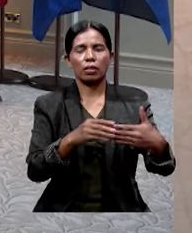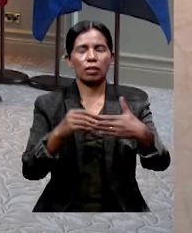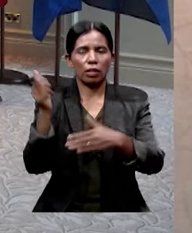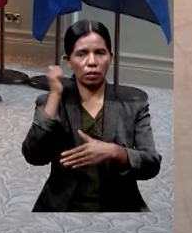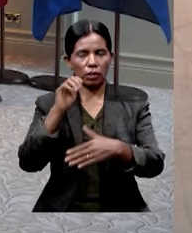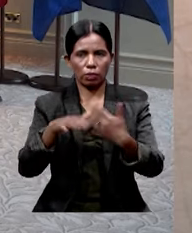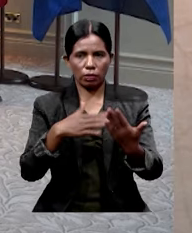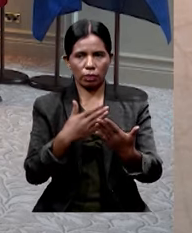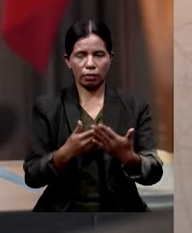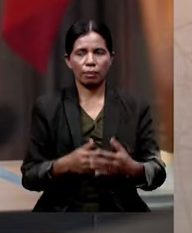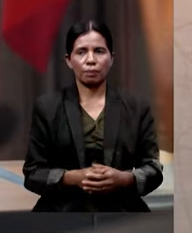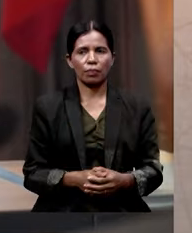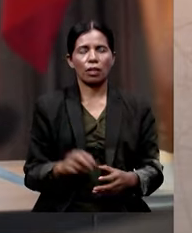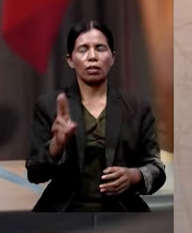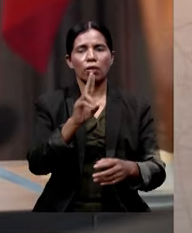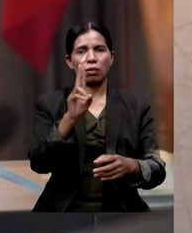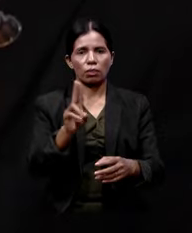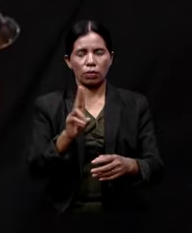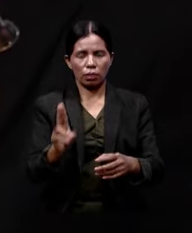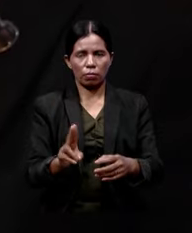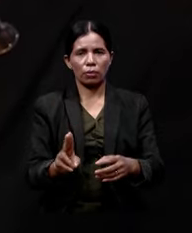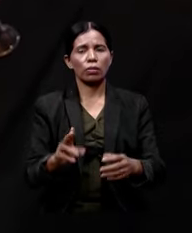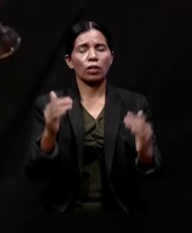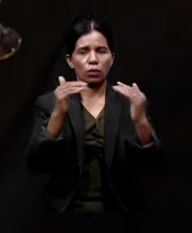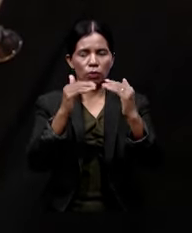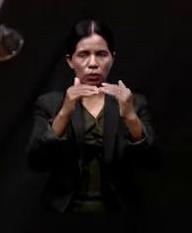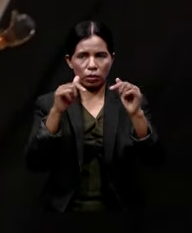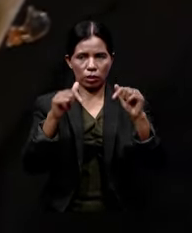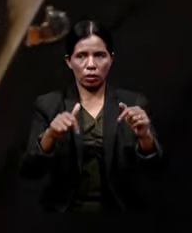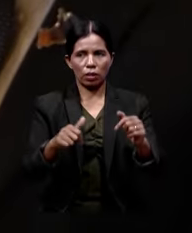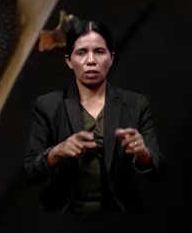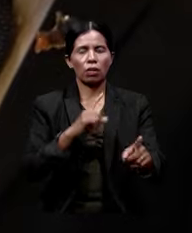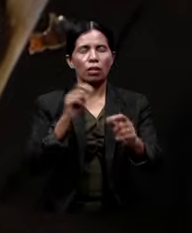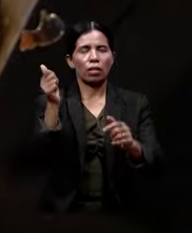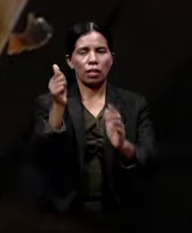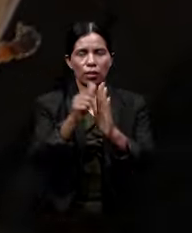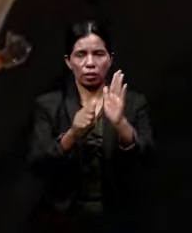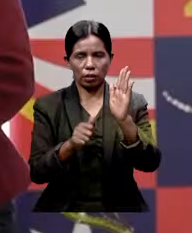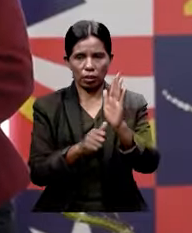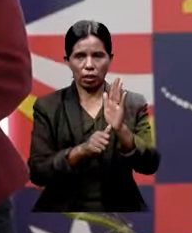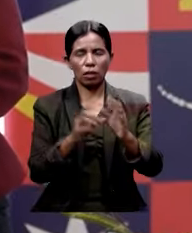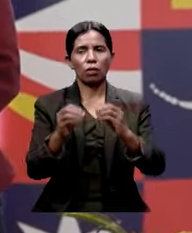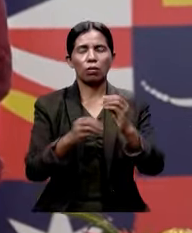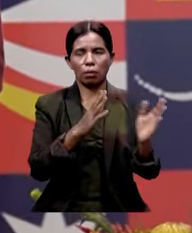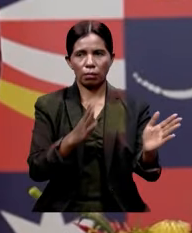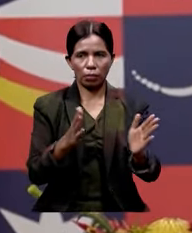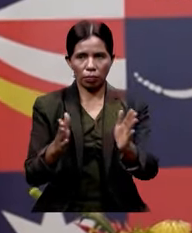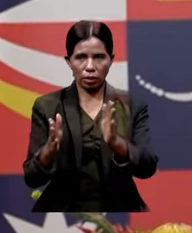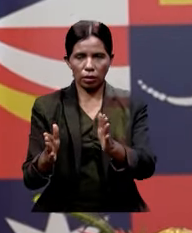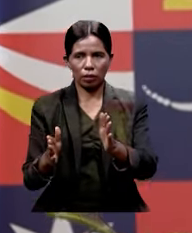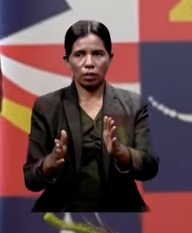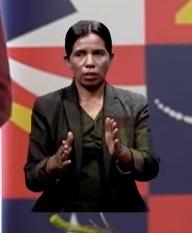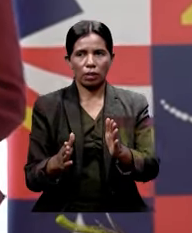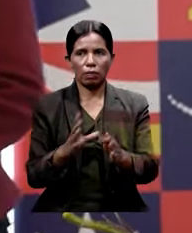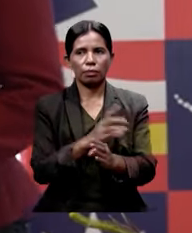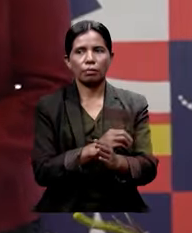Sira. Aproveitamos o encontro ne colia ba agenda aitemida, mos colia com a preparação